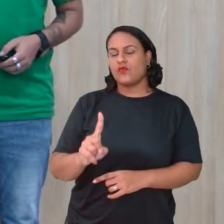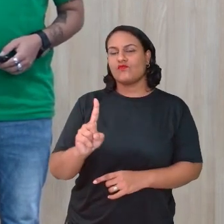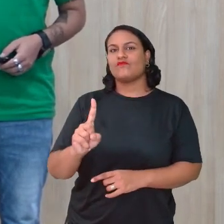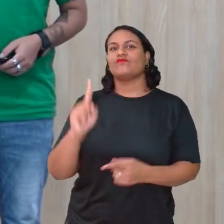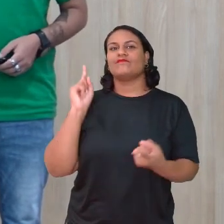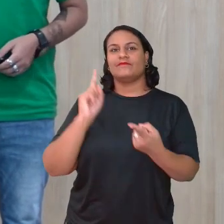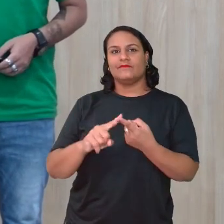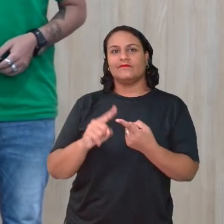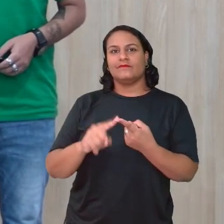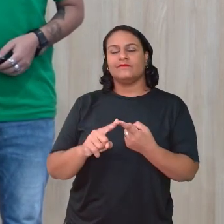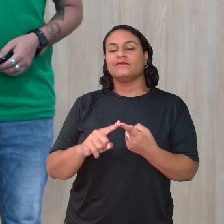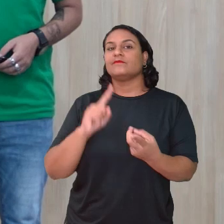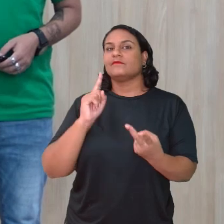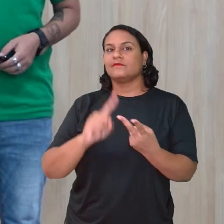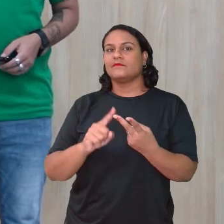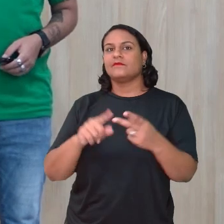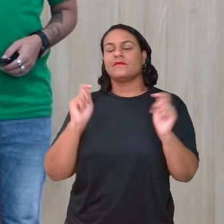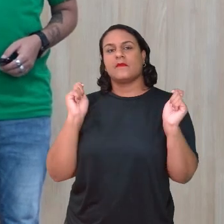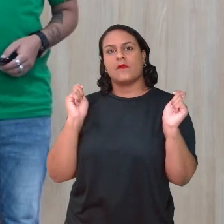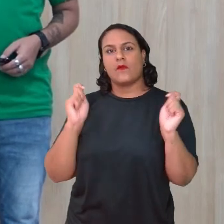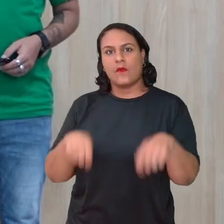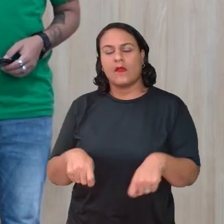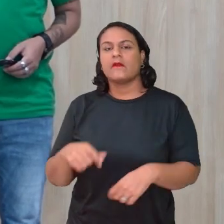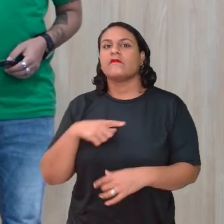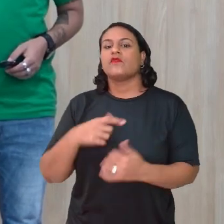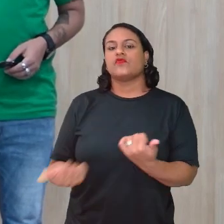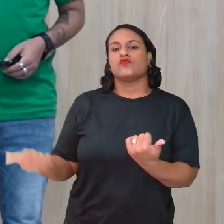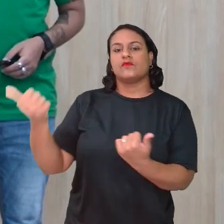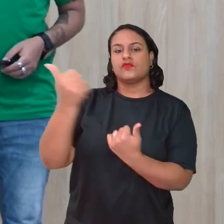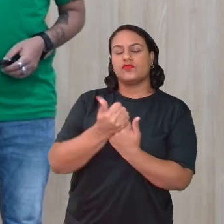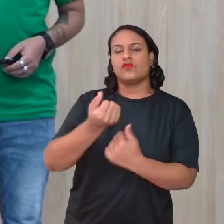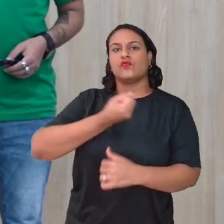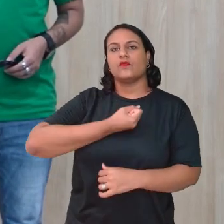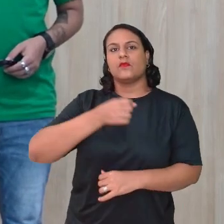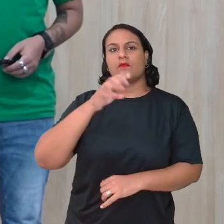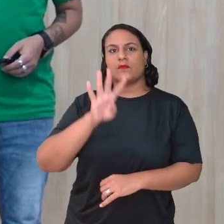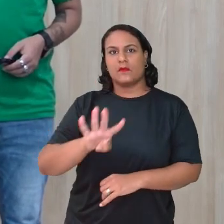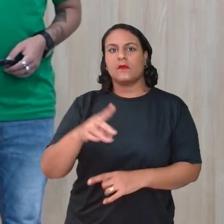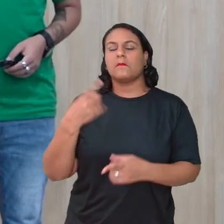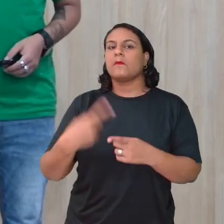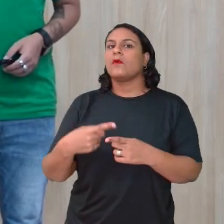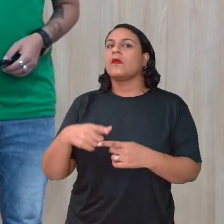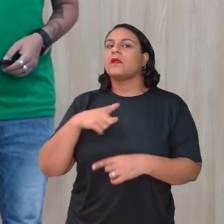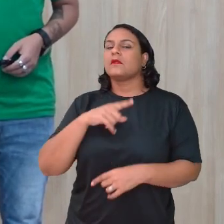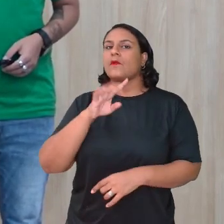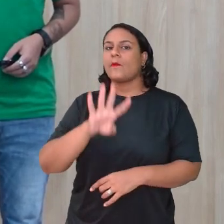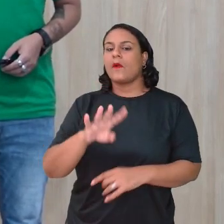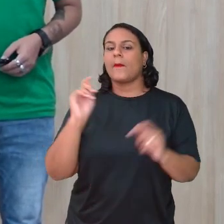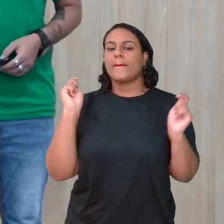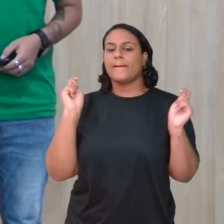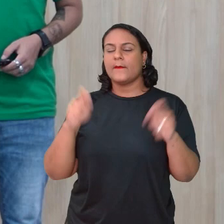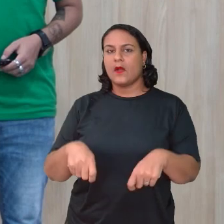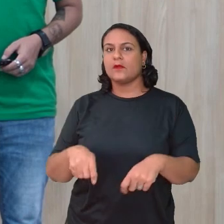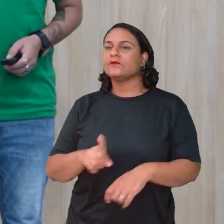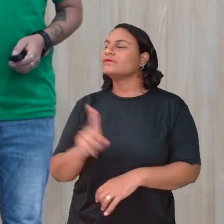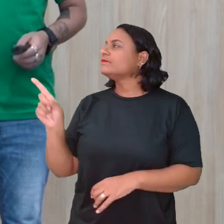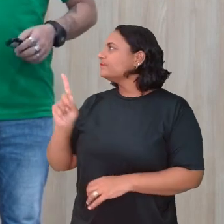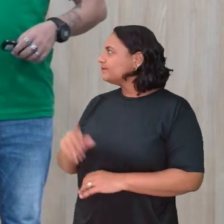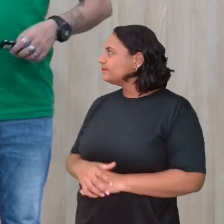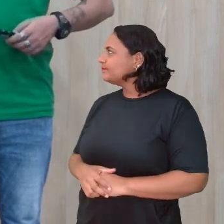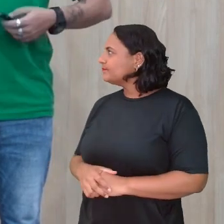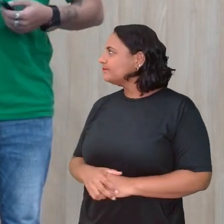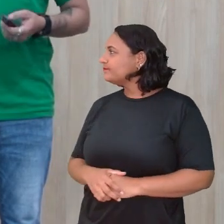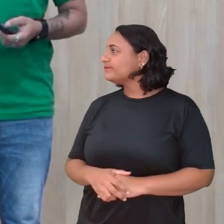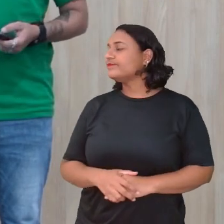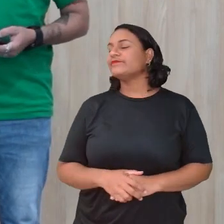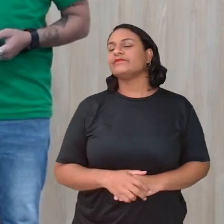favorável, e dos casos possíveis eu vou trocar pelo número 4, porque eu tenho 4 casos possíveis nessa situação.